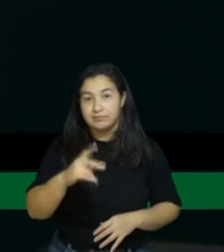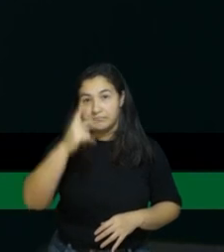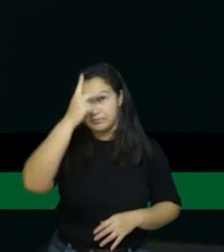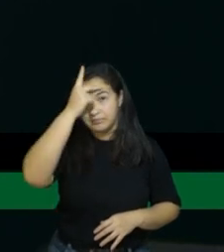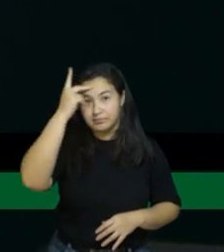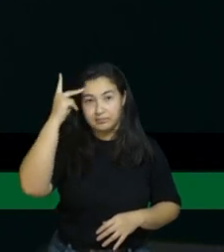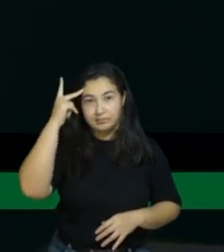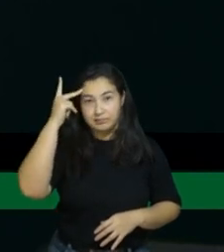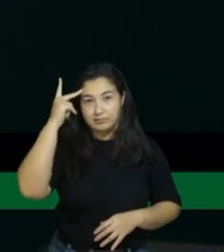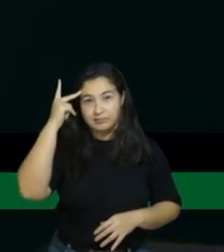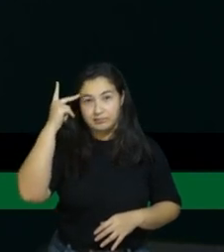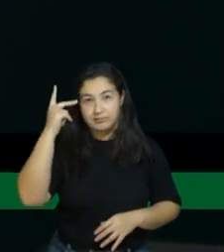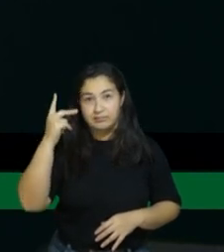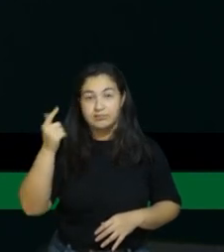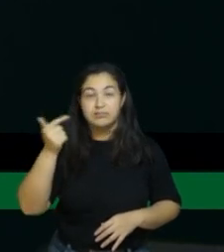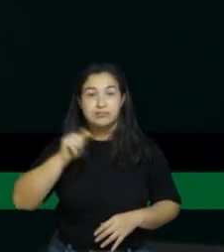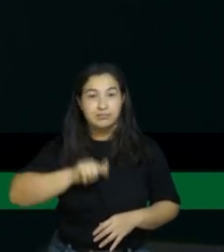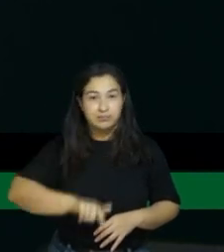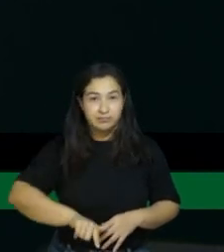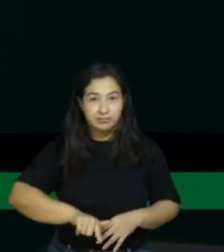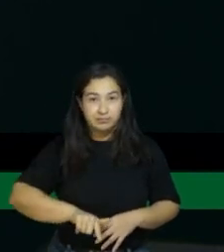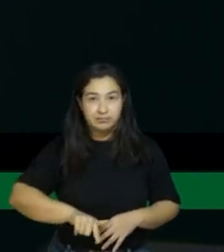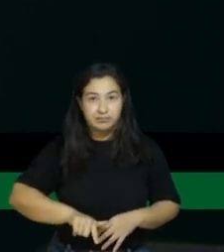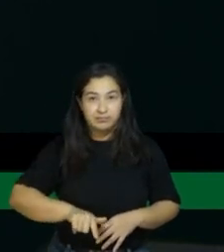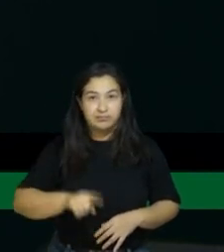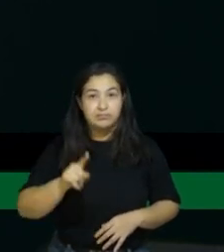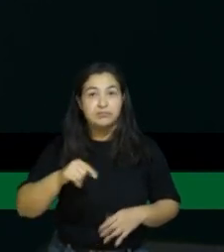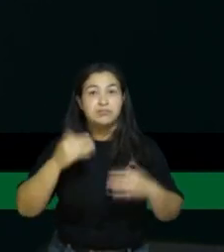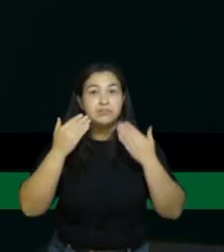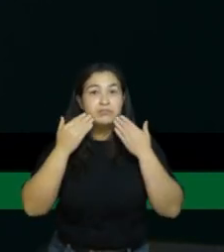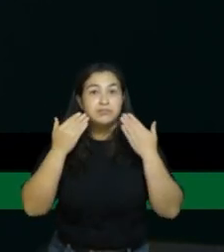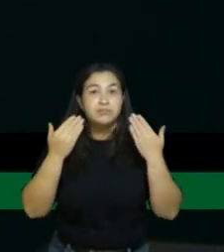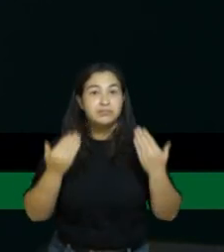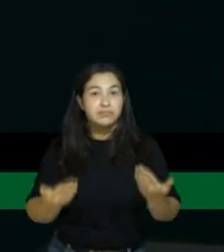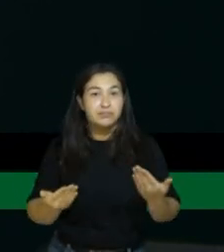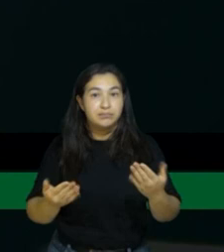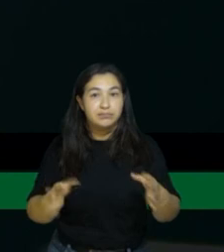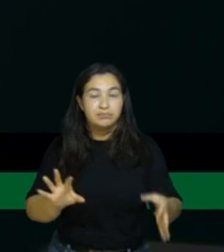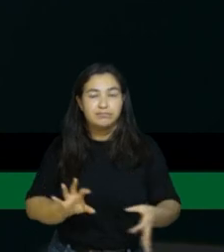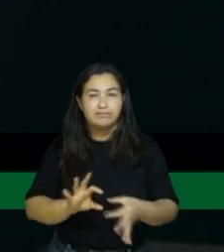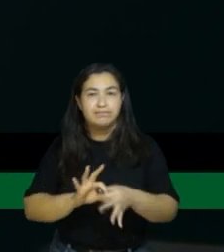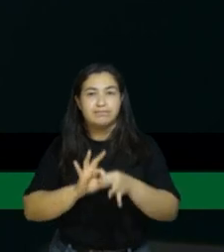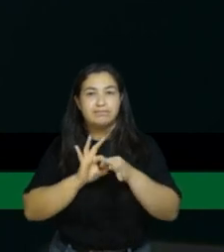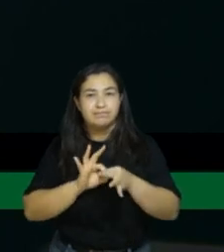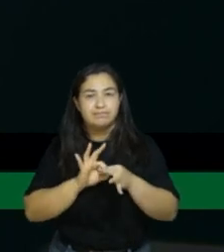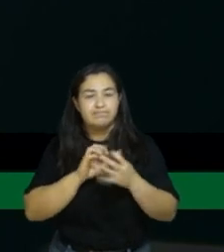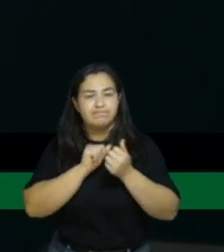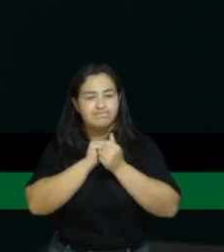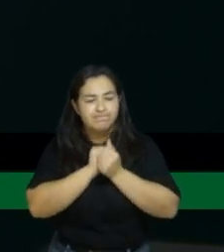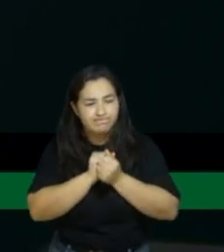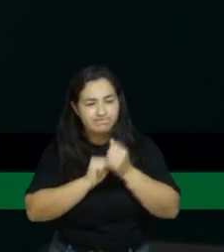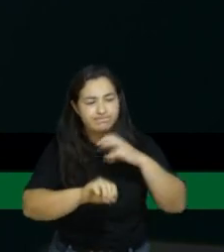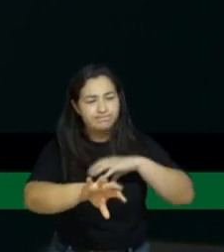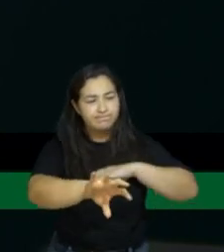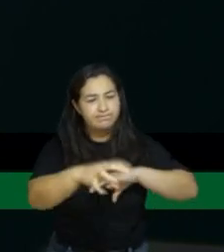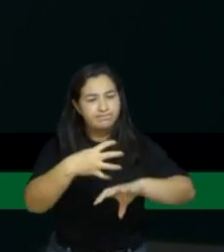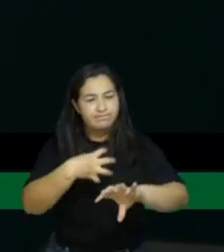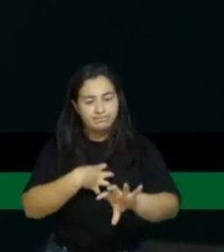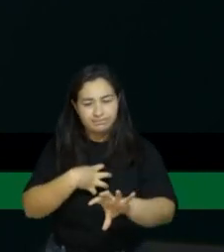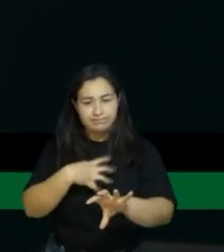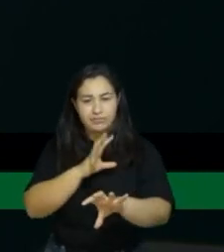Santa Catarina mais uma vez dá uma demonstração de união de solidariedade eh de